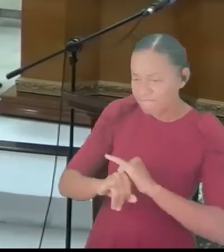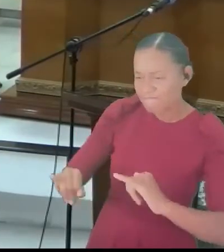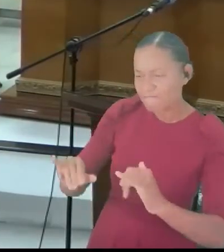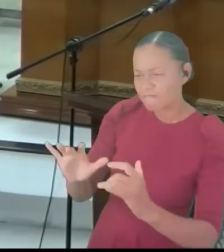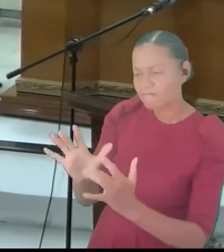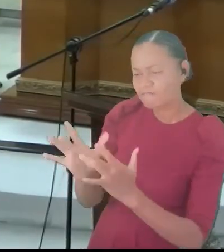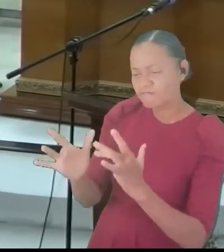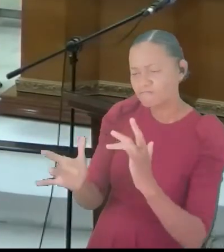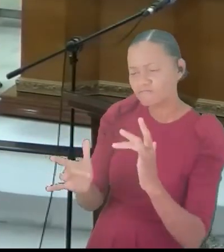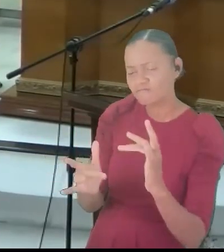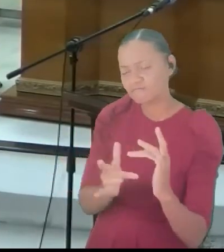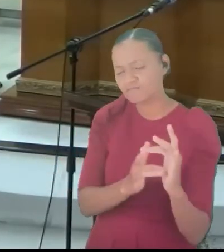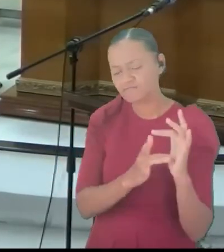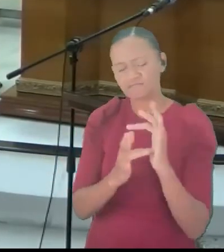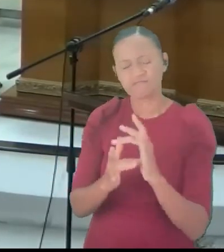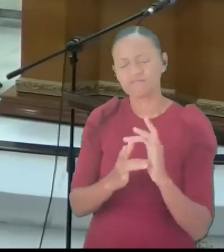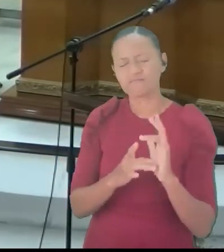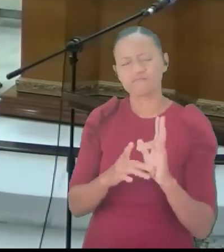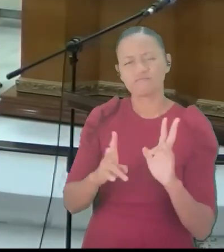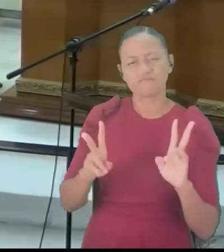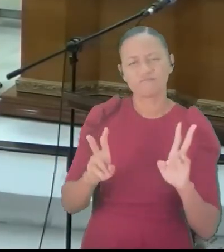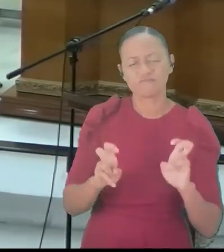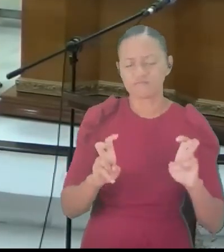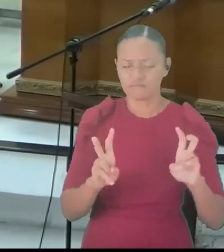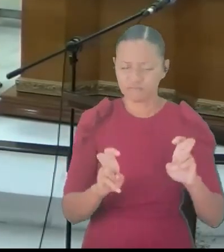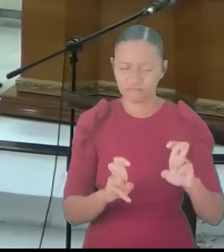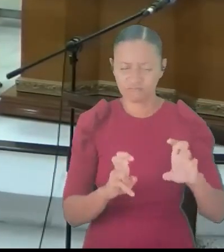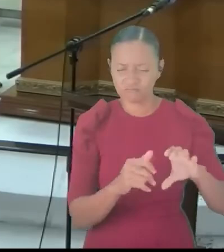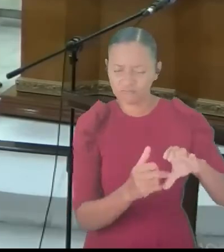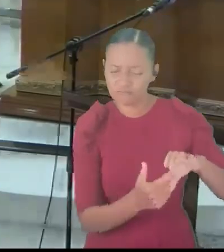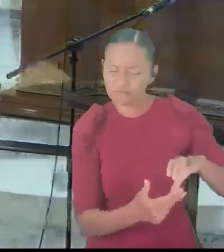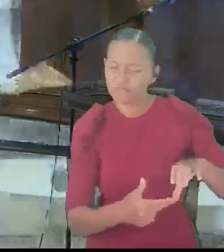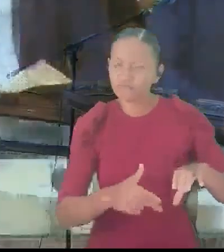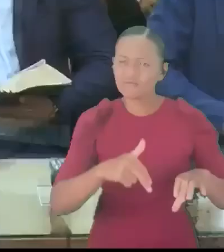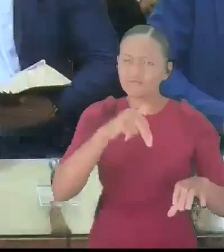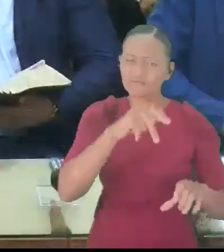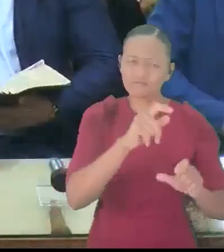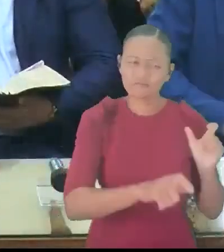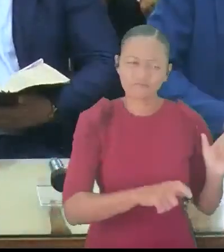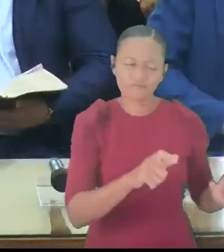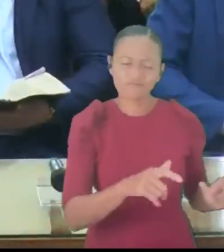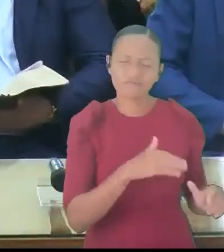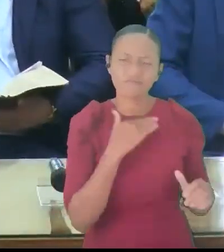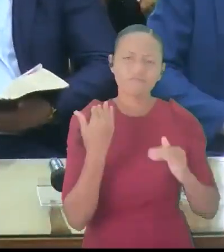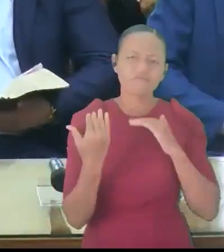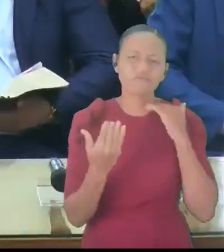a ressurreição dos mortos. Os irmãos estão vendo, irmãos?